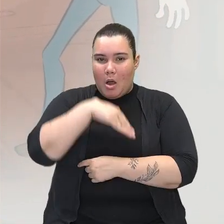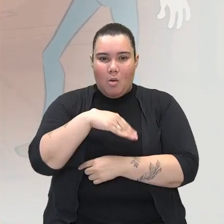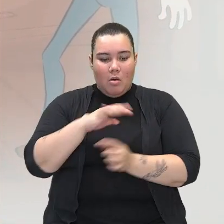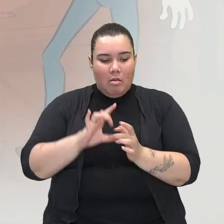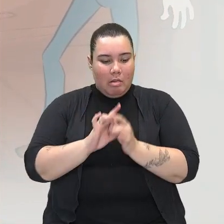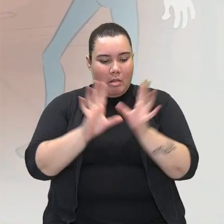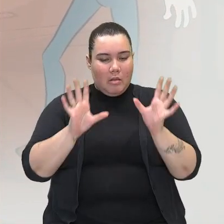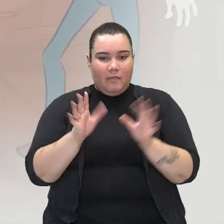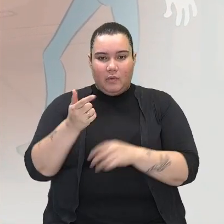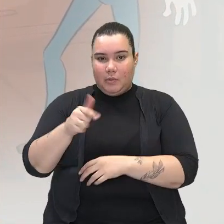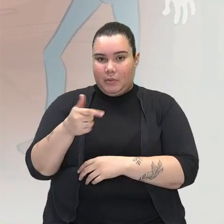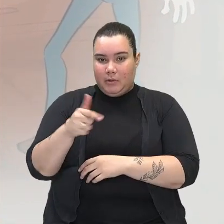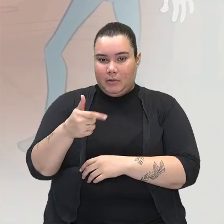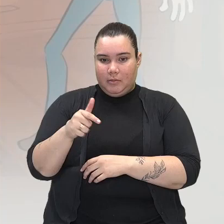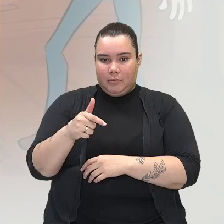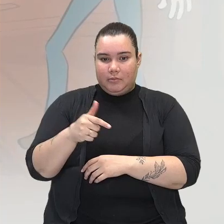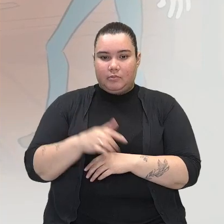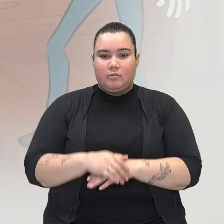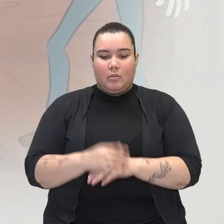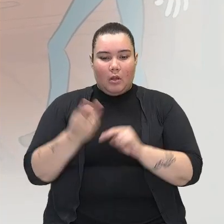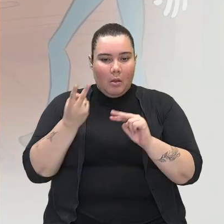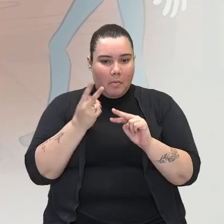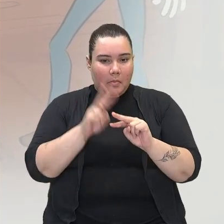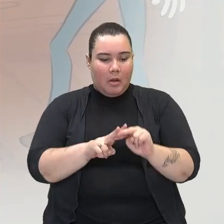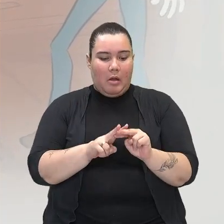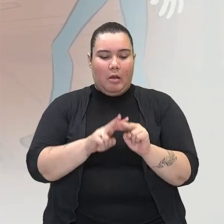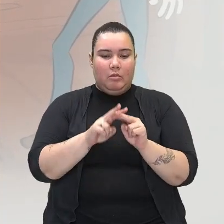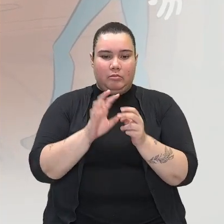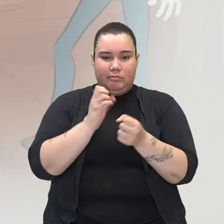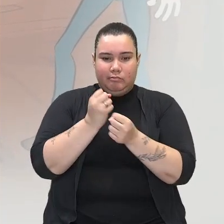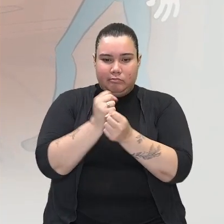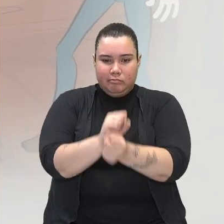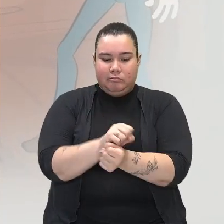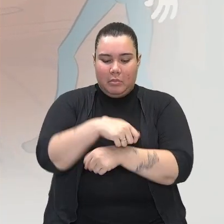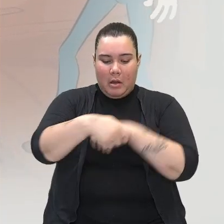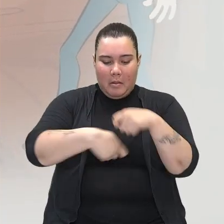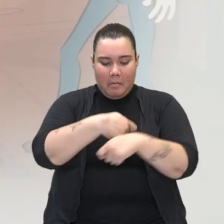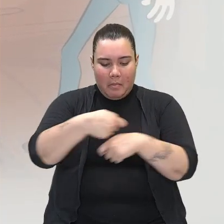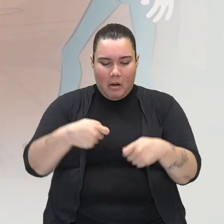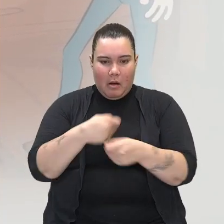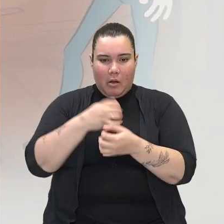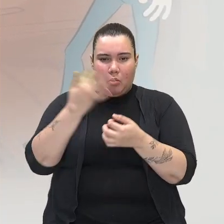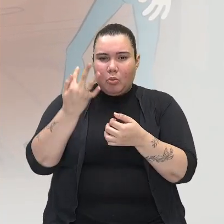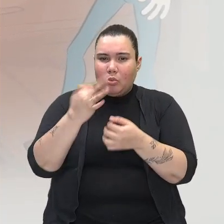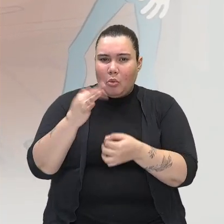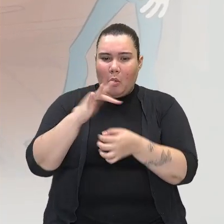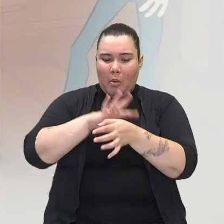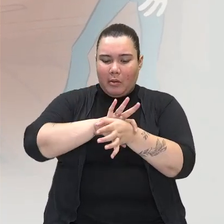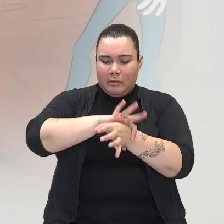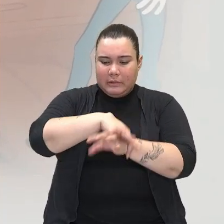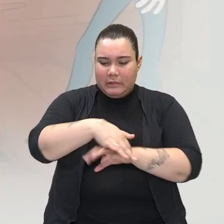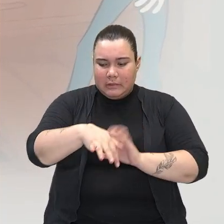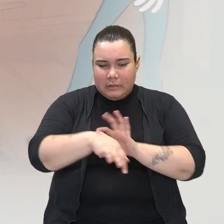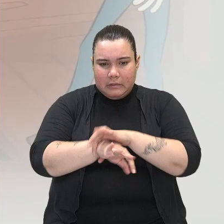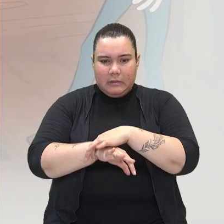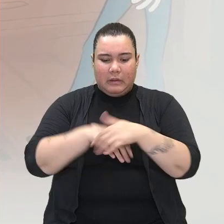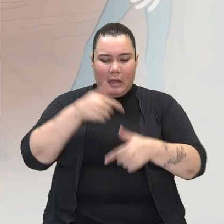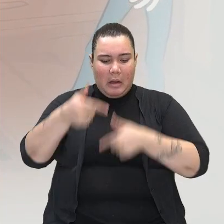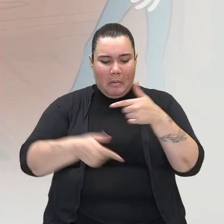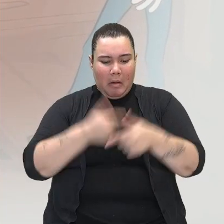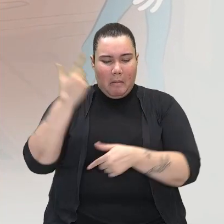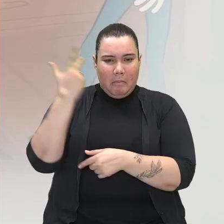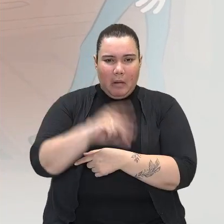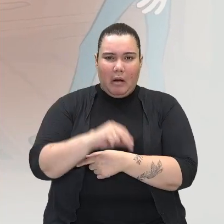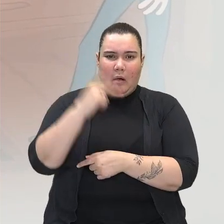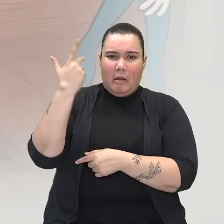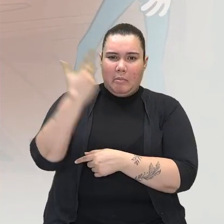morrer. Prende-os a mesma corrente, férrea, lúgubre serpente, nas roscas da